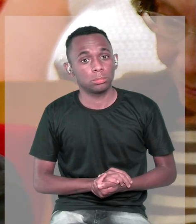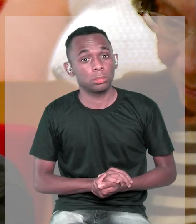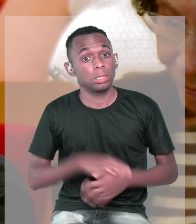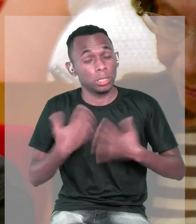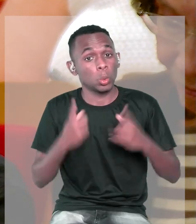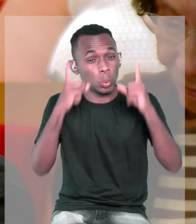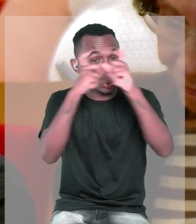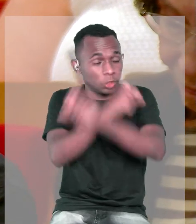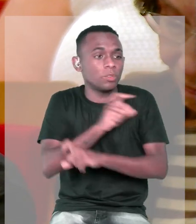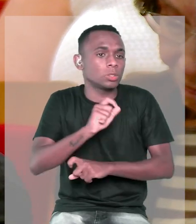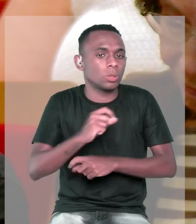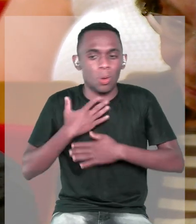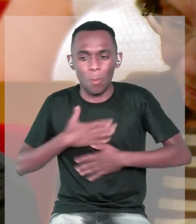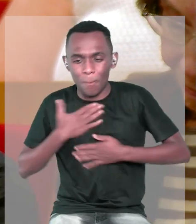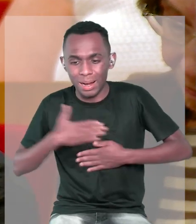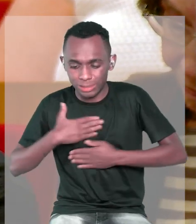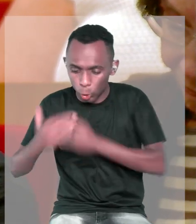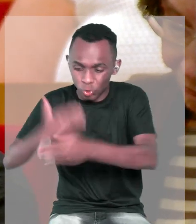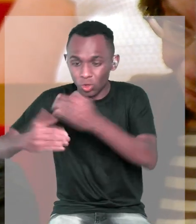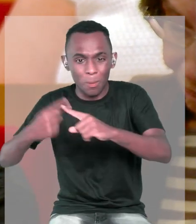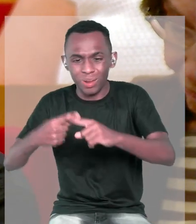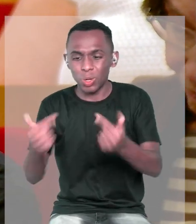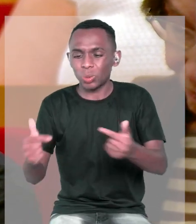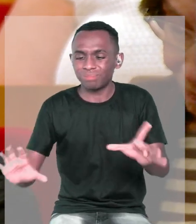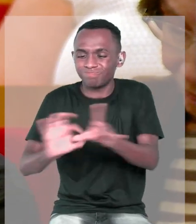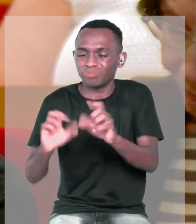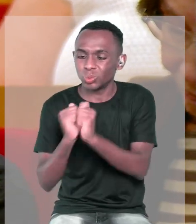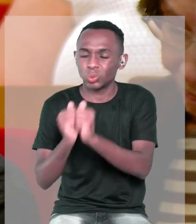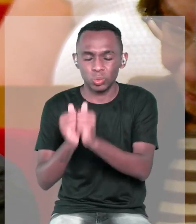Então, dificilmente o prazer pode se instalar porque não há o junto.